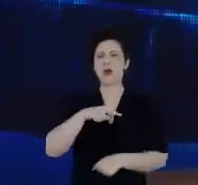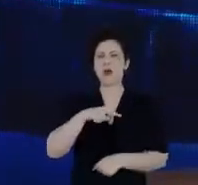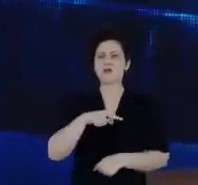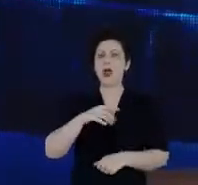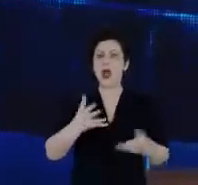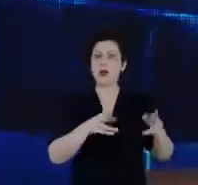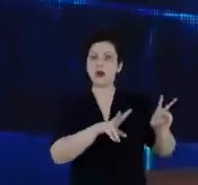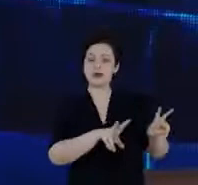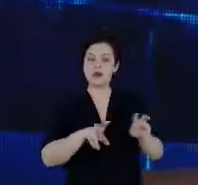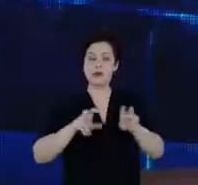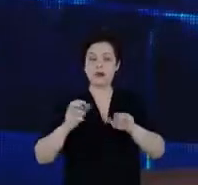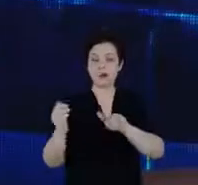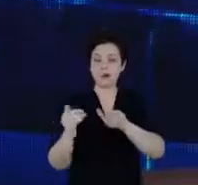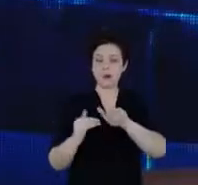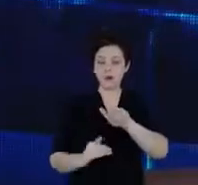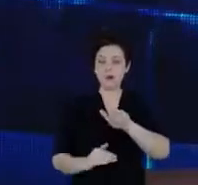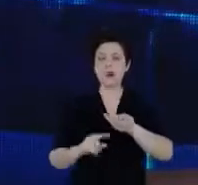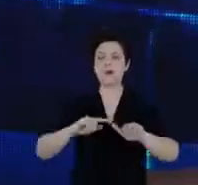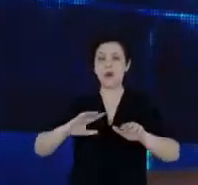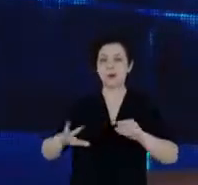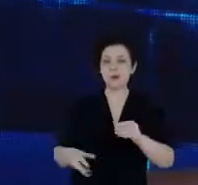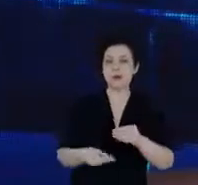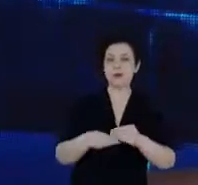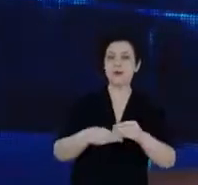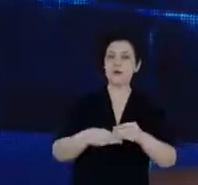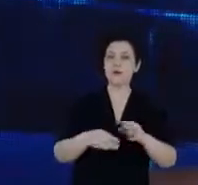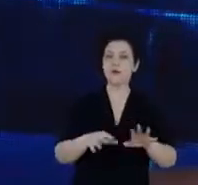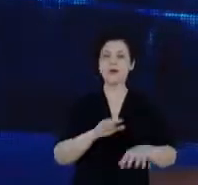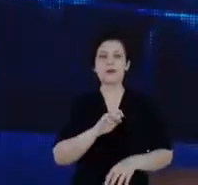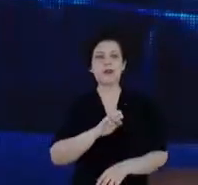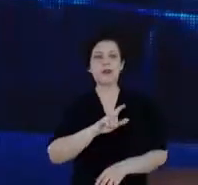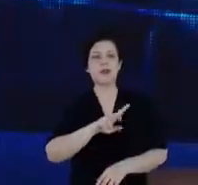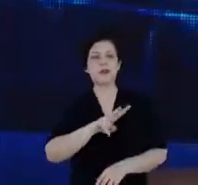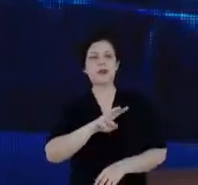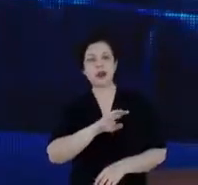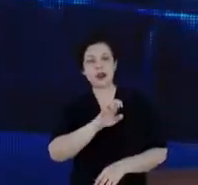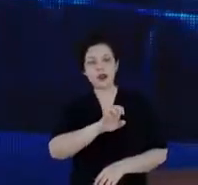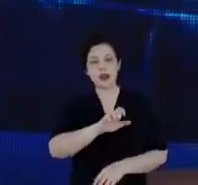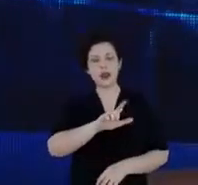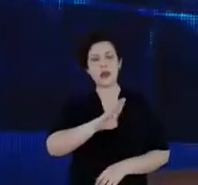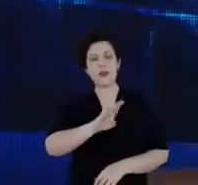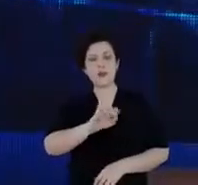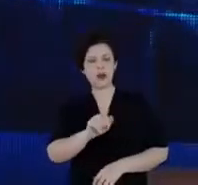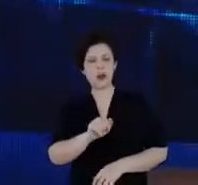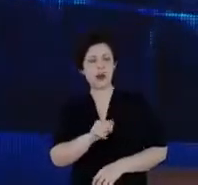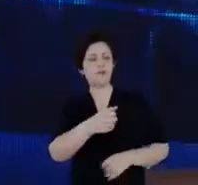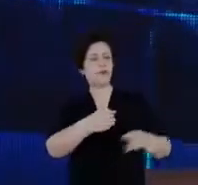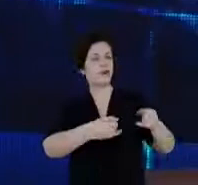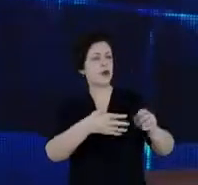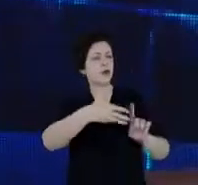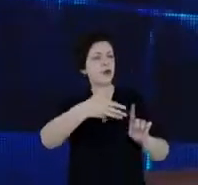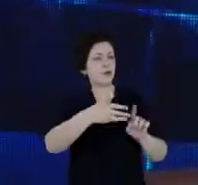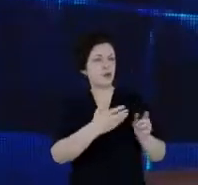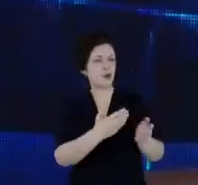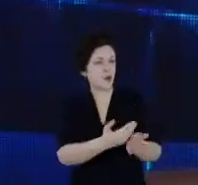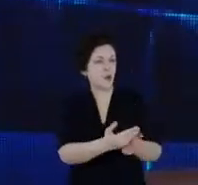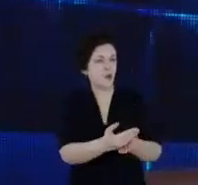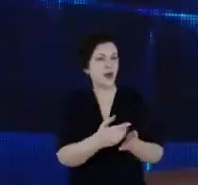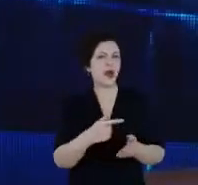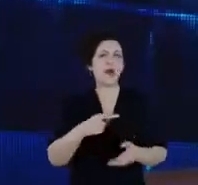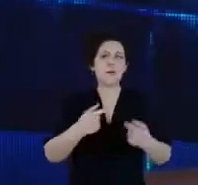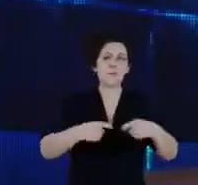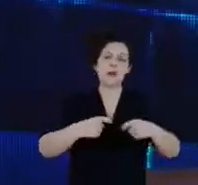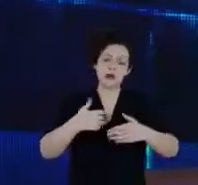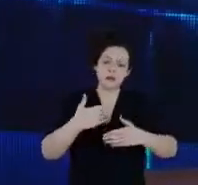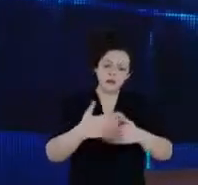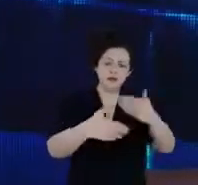do armazenamento aqui também e ouvir um pouquinho da Elbia. Você falou, Elbia, na sua fala inicial, que a gente tem que avançar